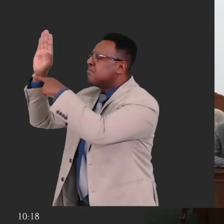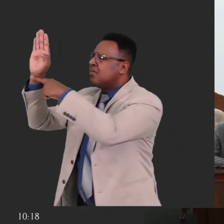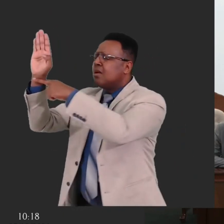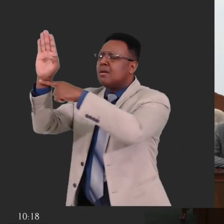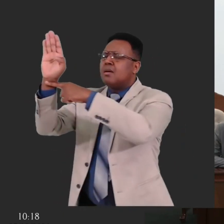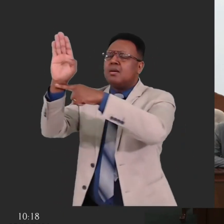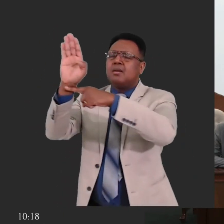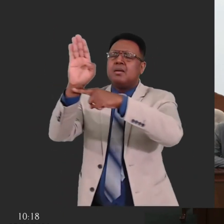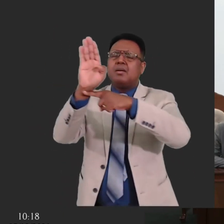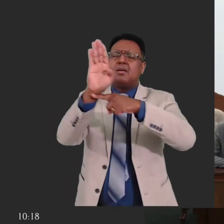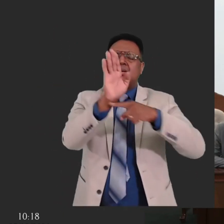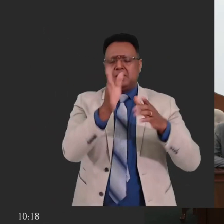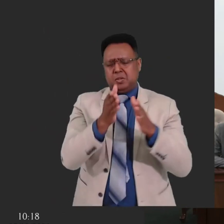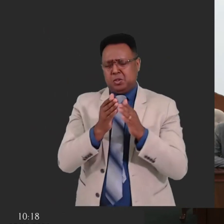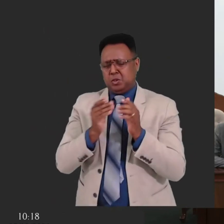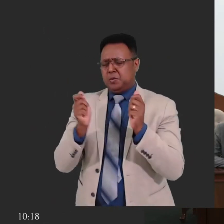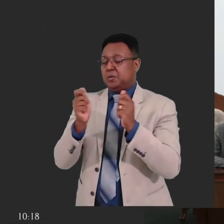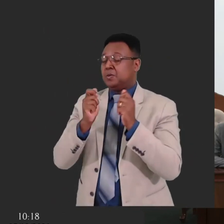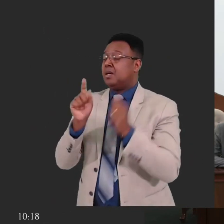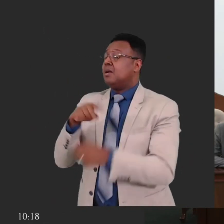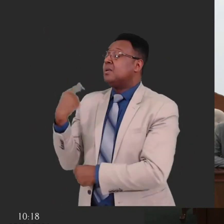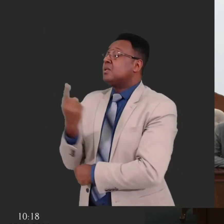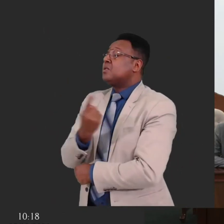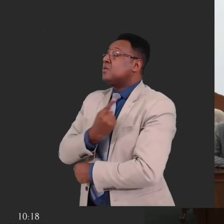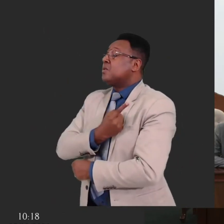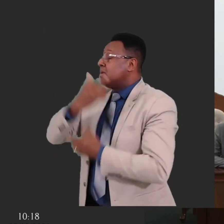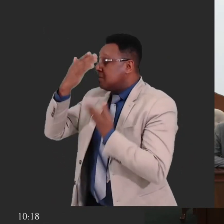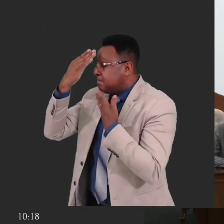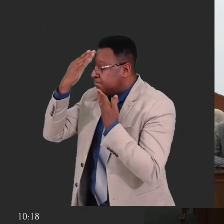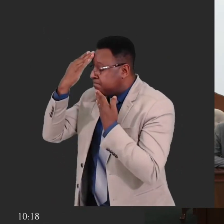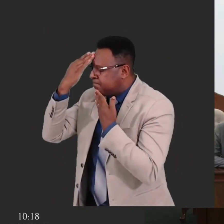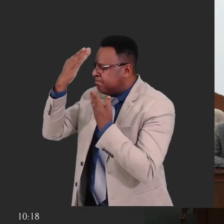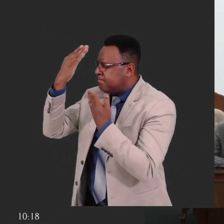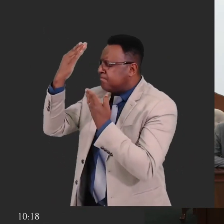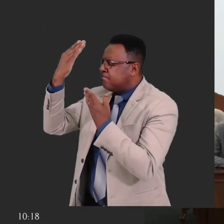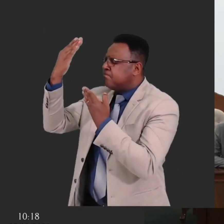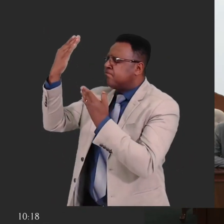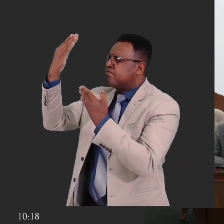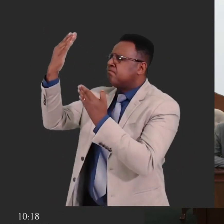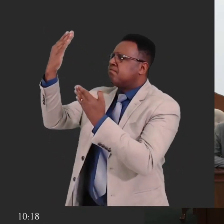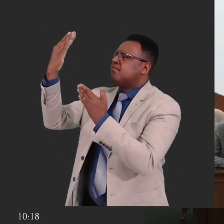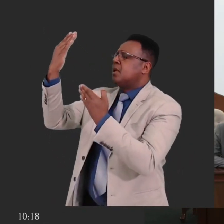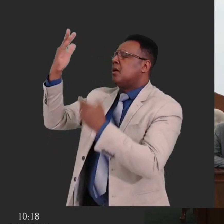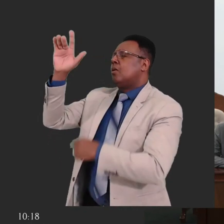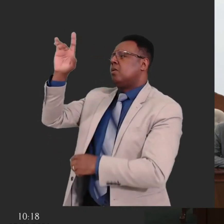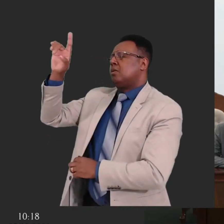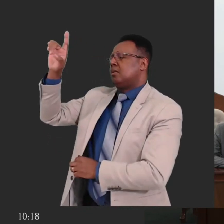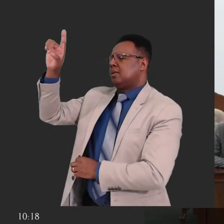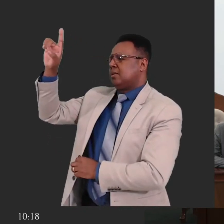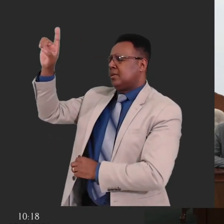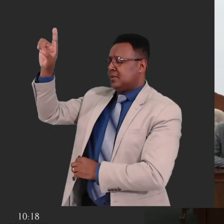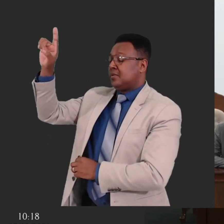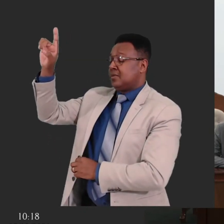um, Senhor, para que o teu nome seja em tudo glorificado. Senhor Deus,